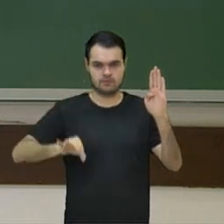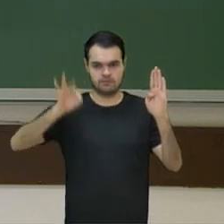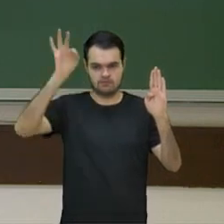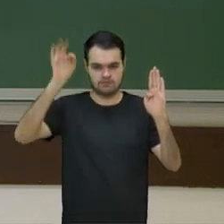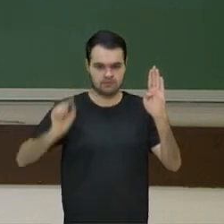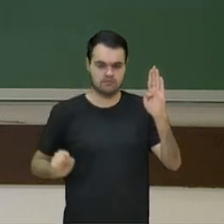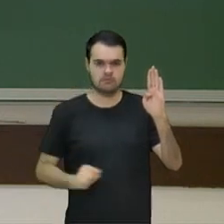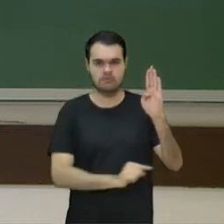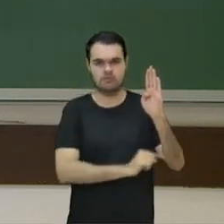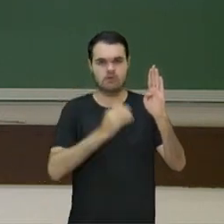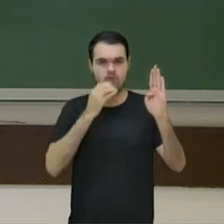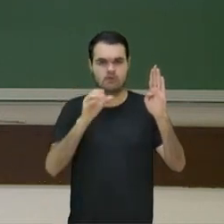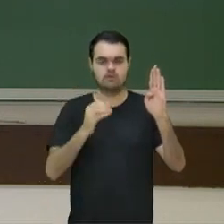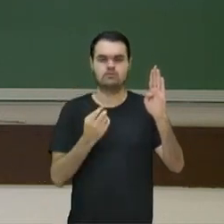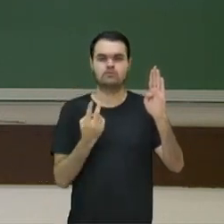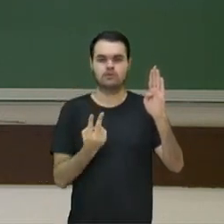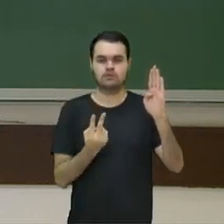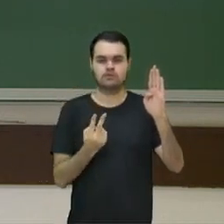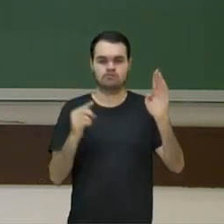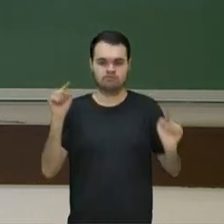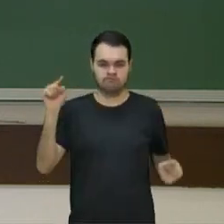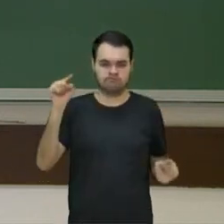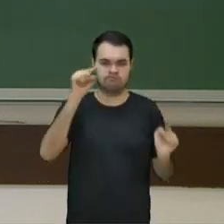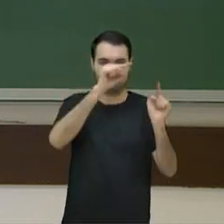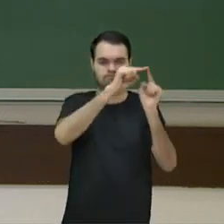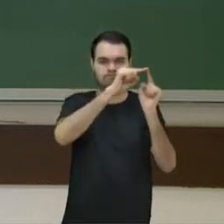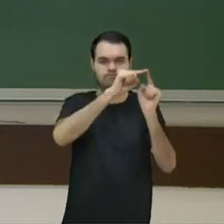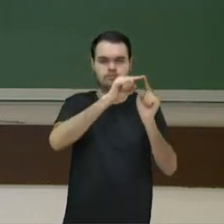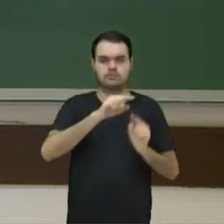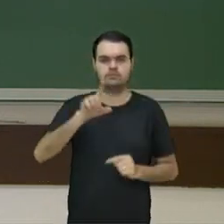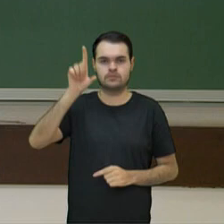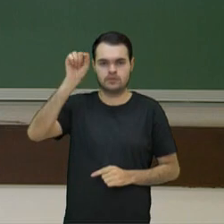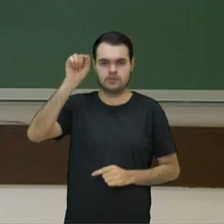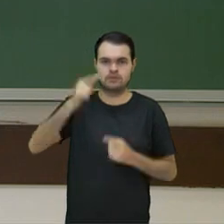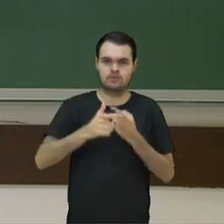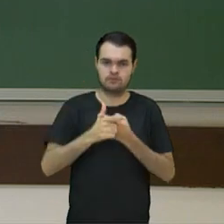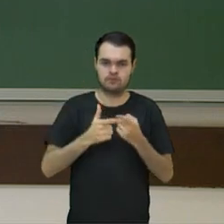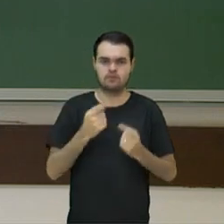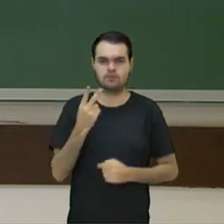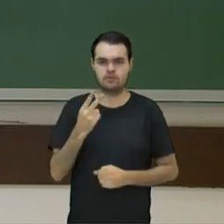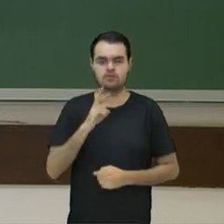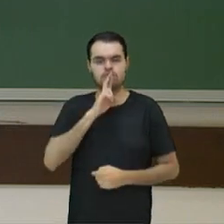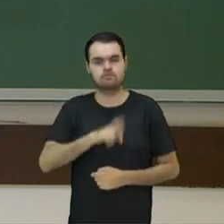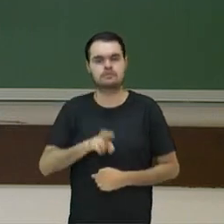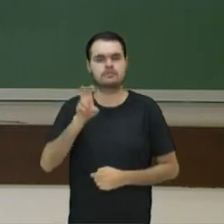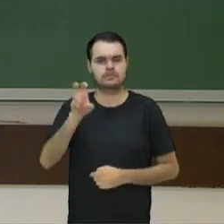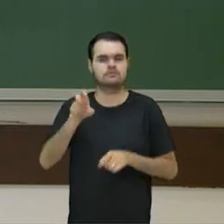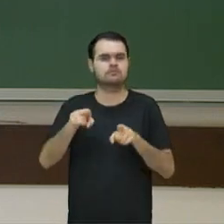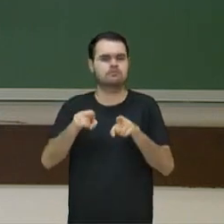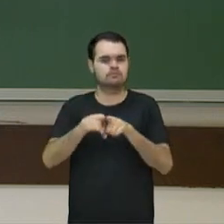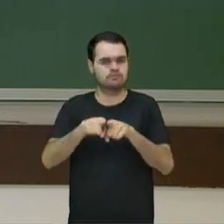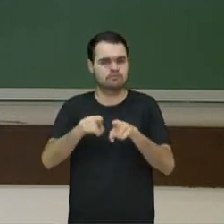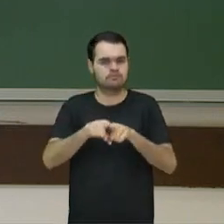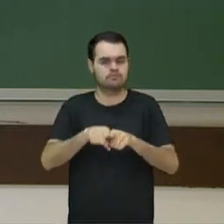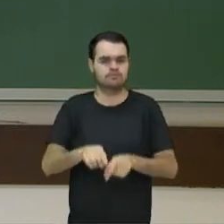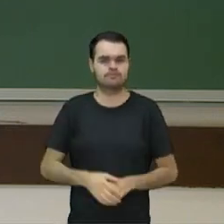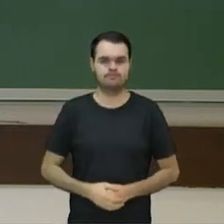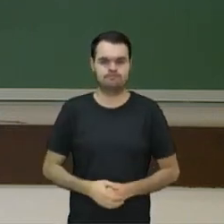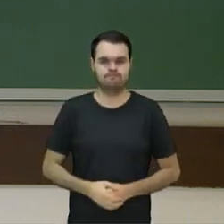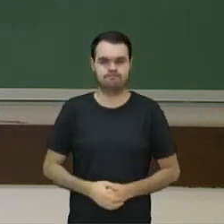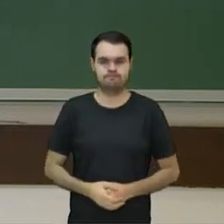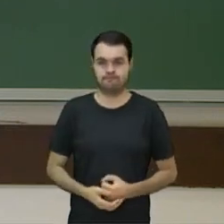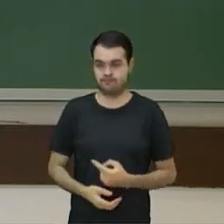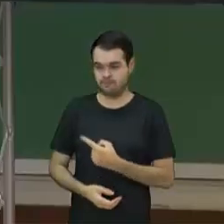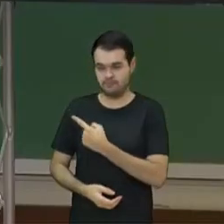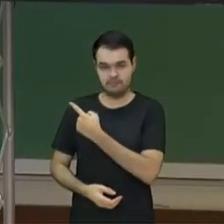a corrente 2 amperes. Se nós dividirmos 10 por 2 também vai dar 5, né? Então